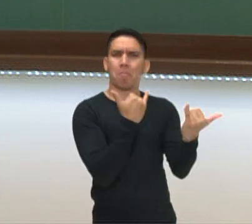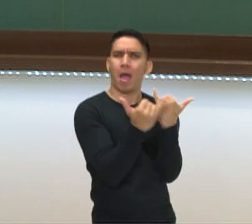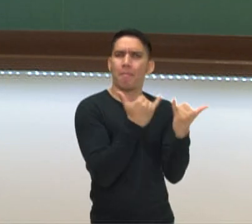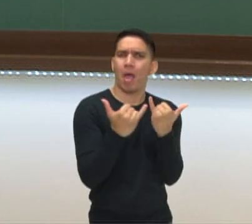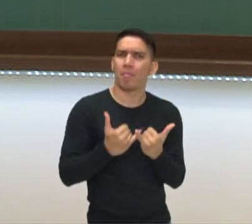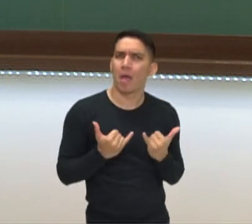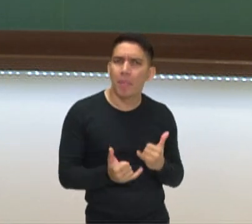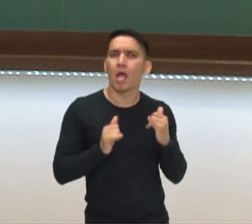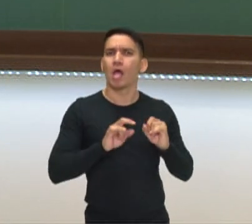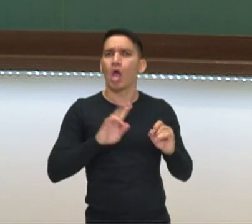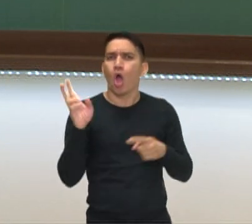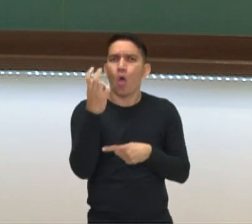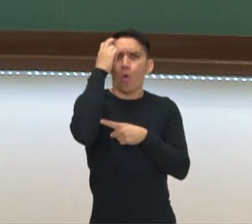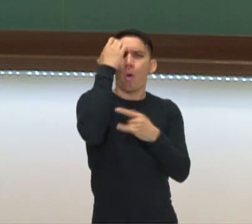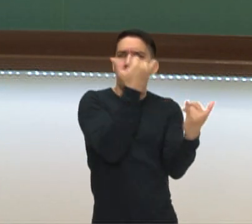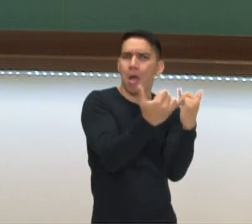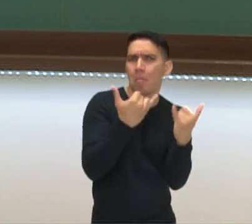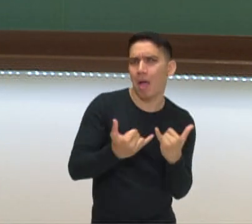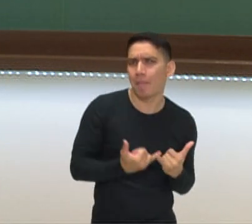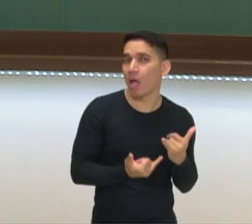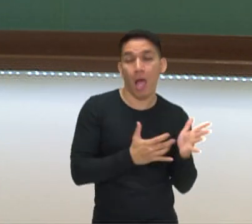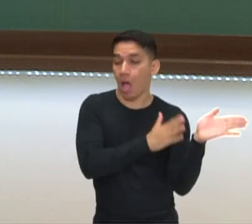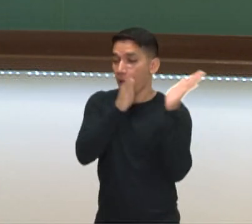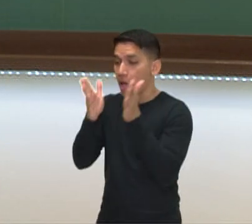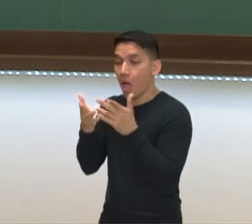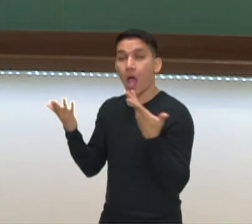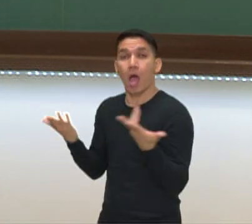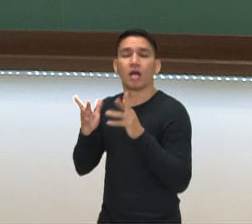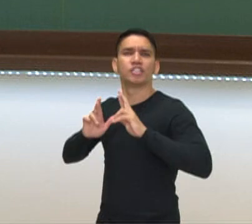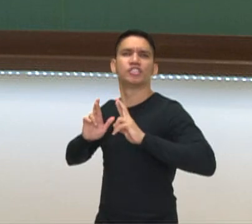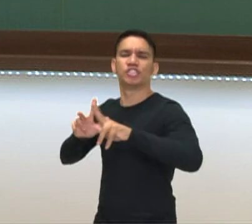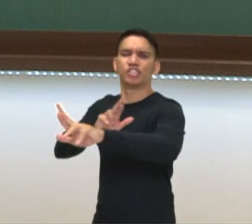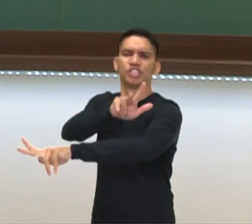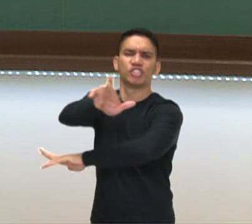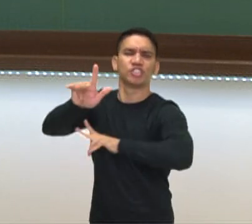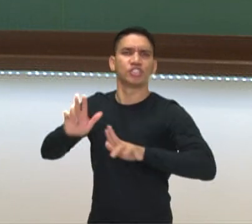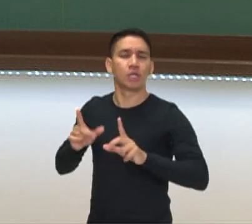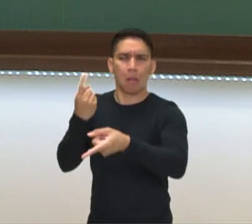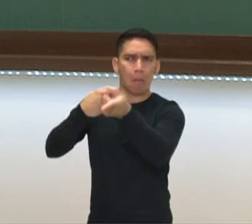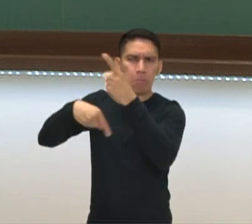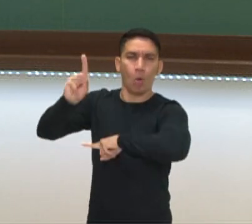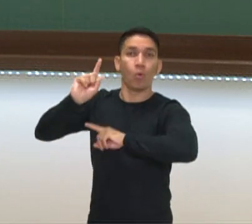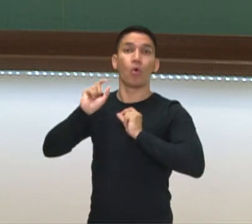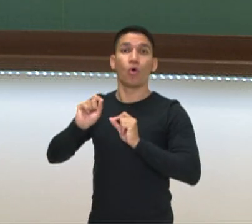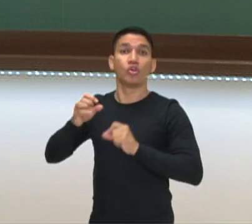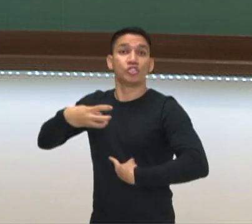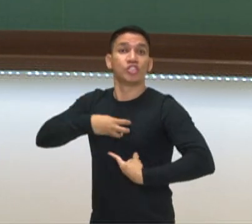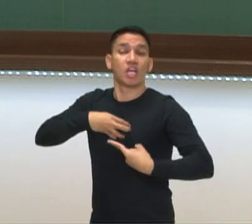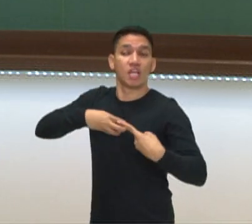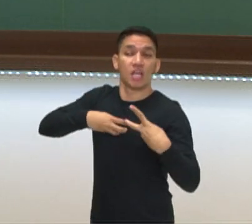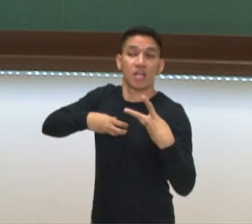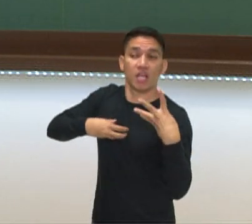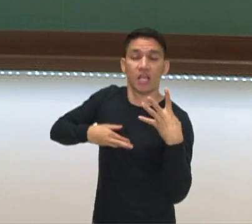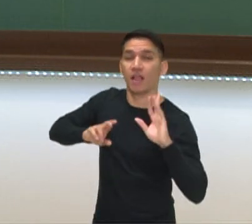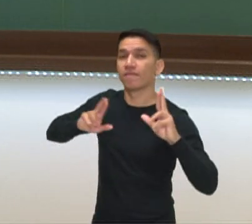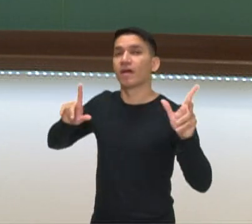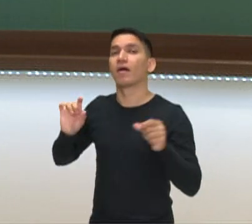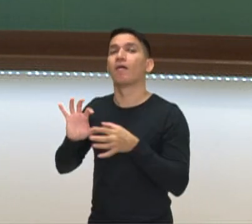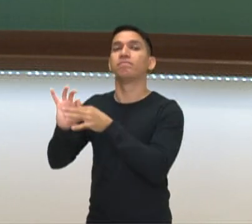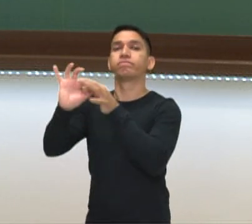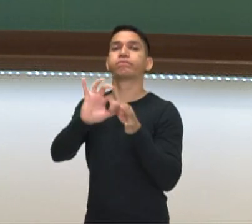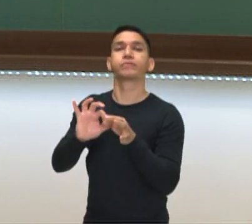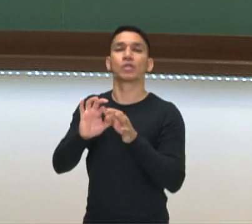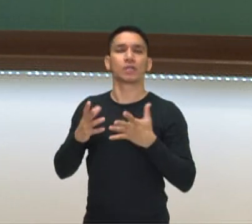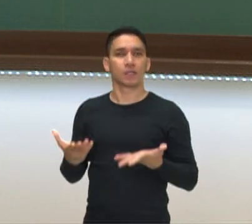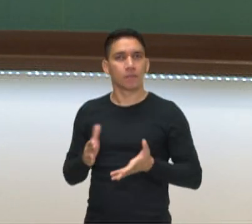parecida, com culturas parecidas, agora essa diferença toda vai gerar diferentes formas de solidariedade.